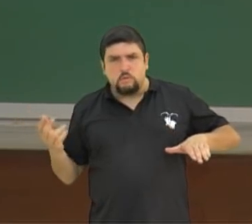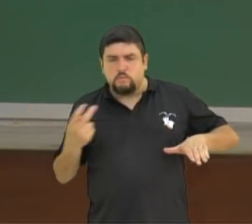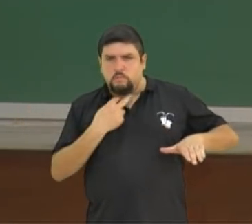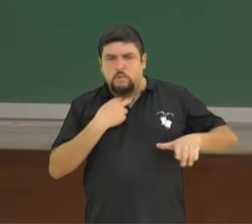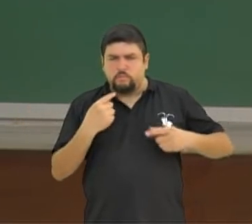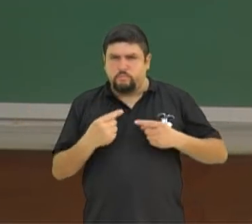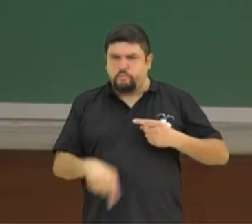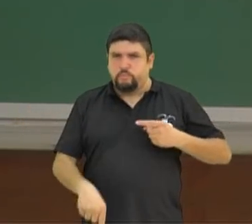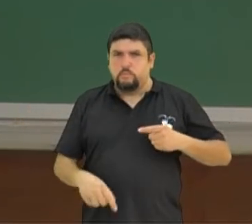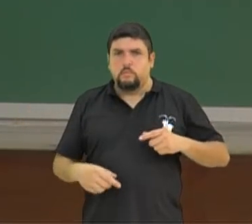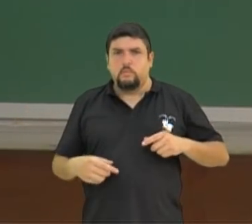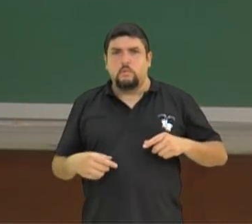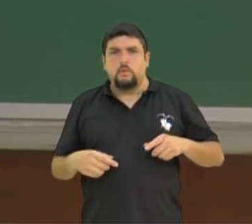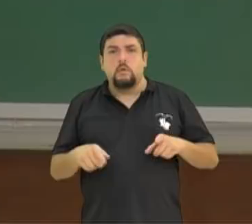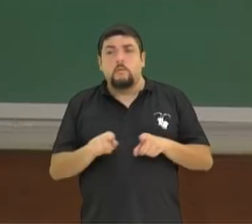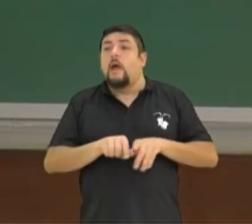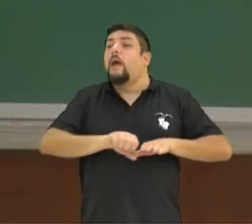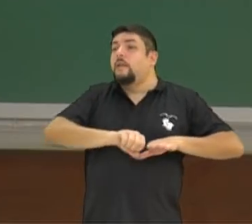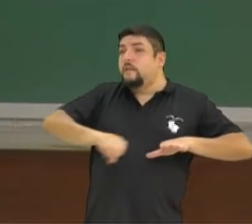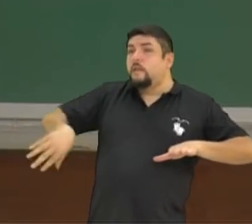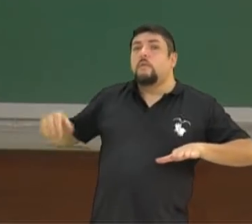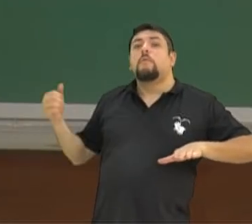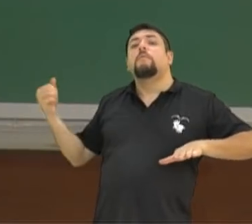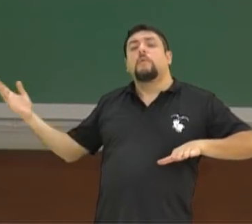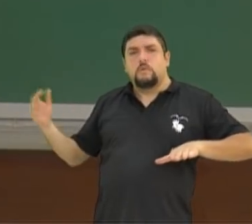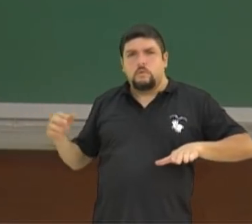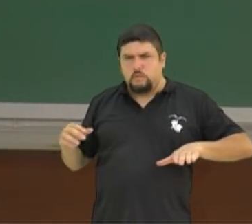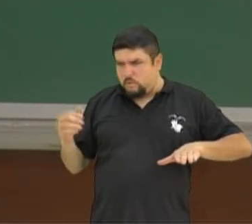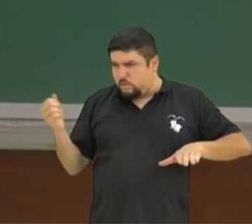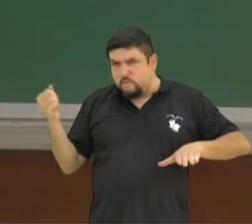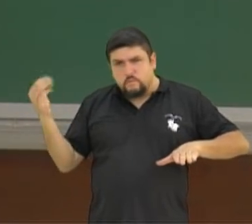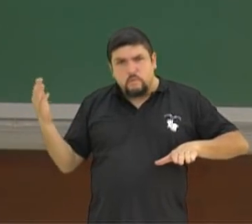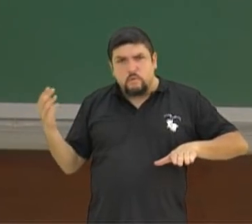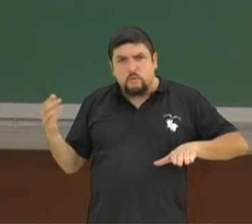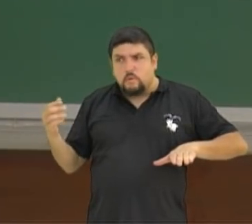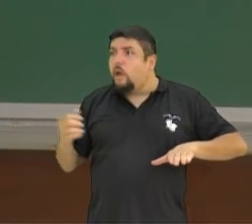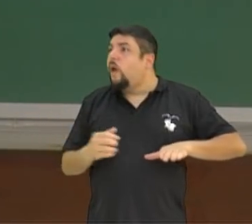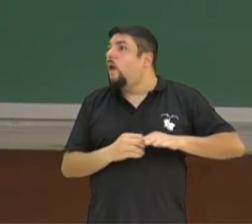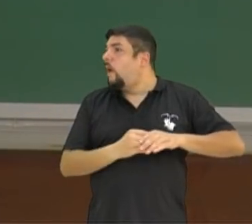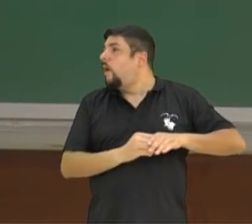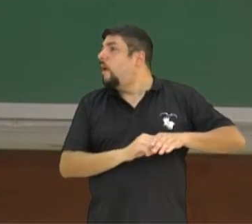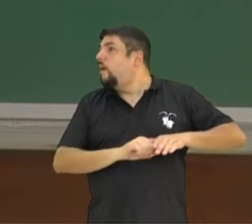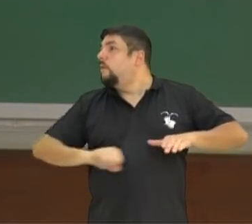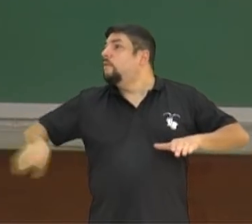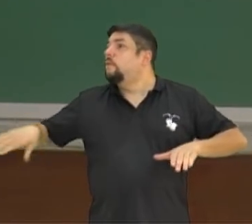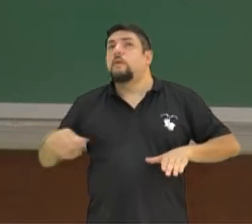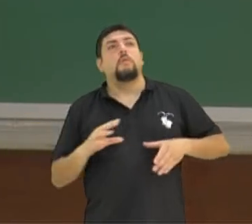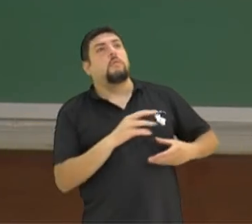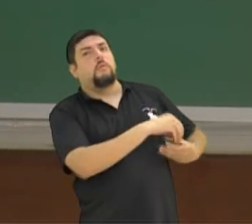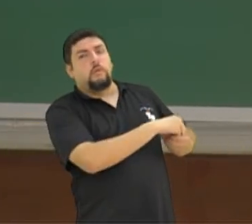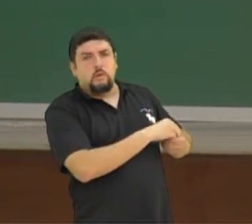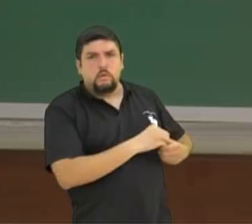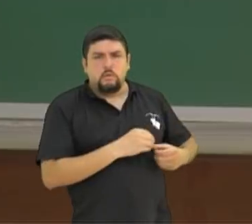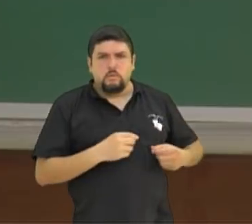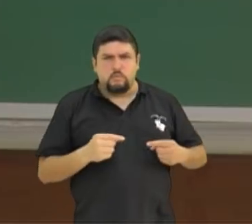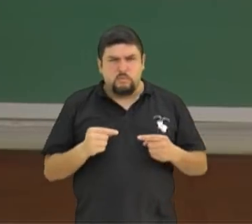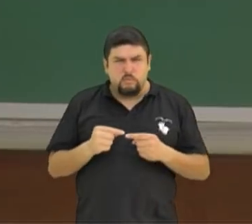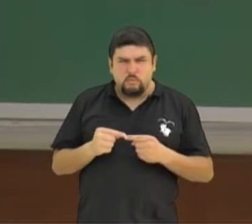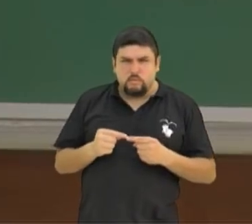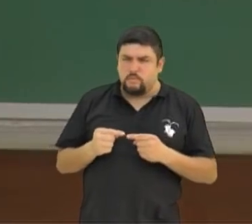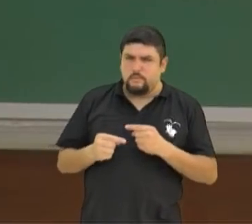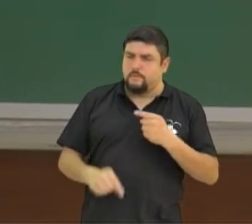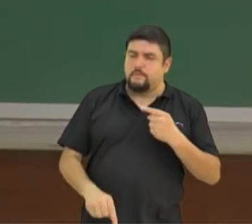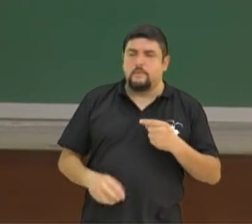também, é óbvio que é para fora, né? Então subir para cima, descer para baixo são exemplos de pleonasmo vicioso, né? Então a gente futuramente vai